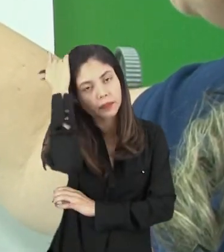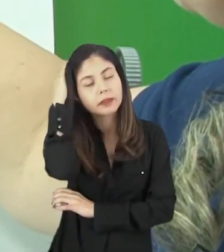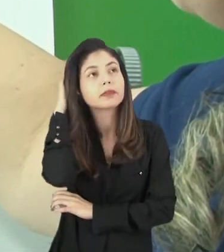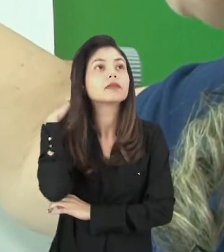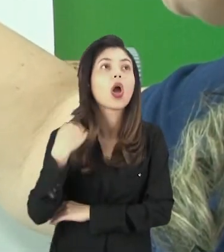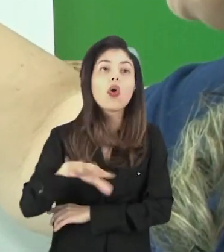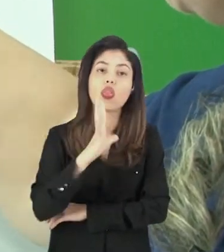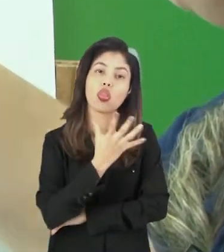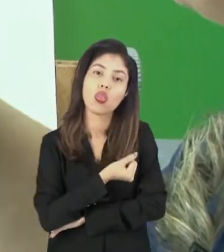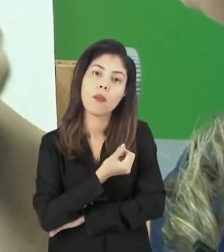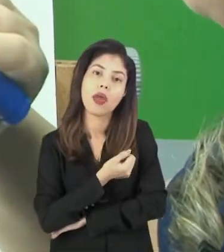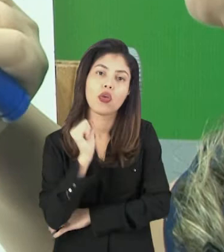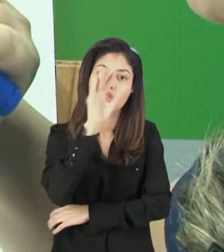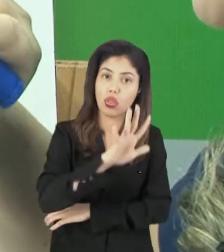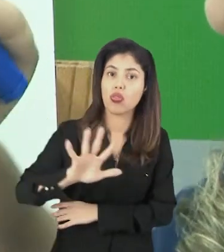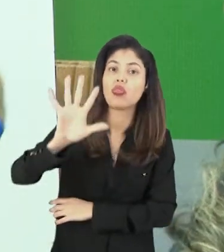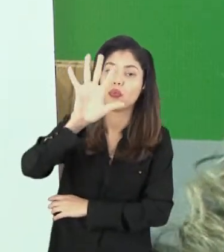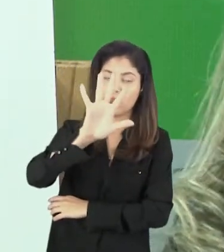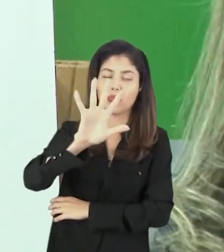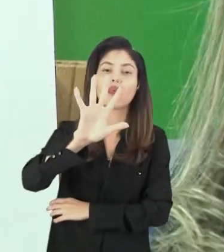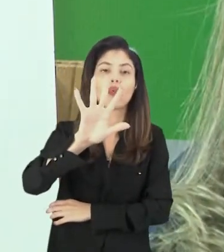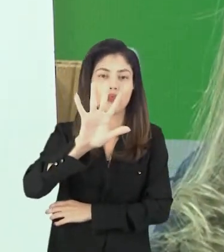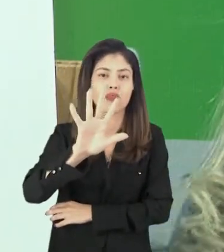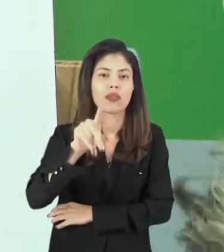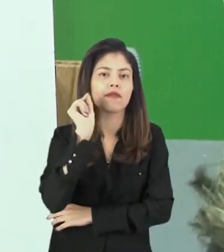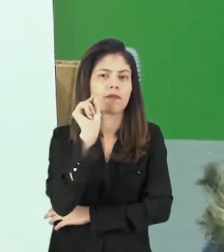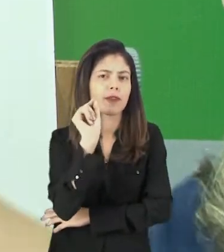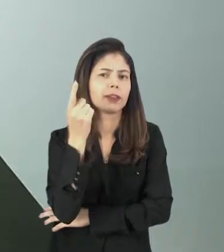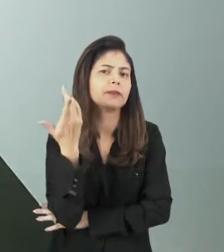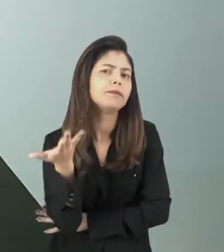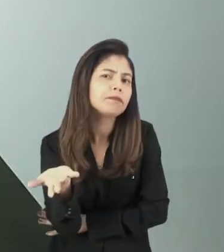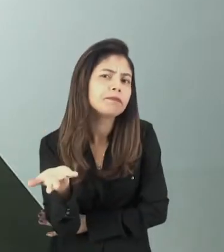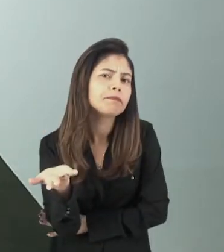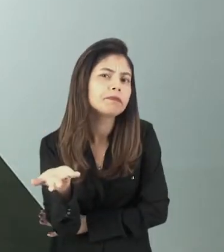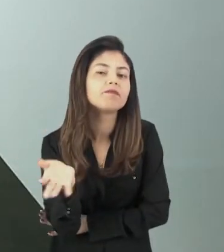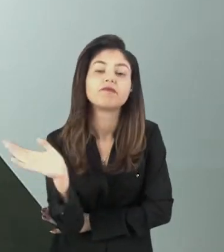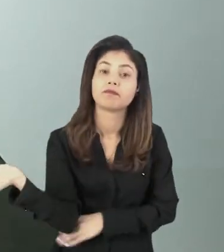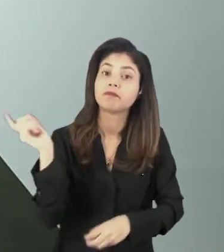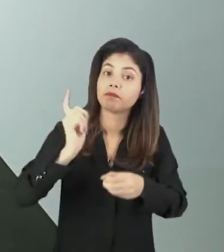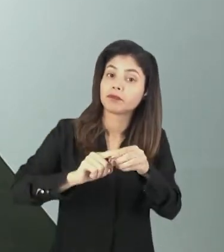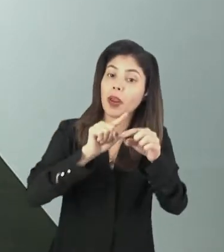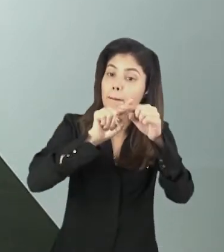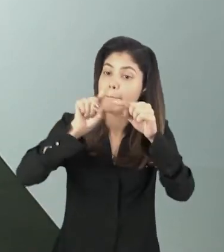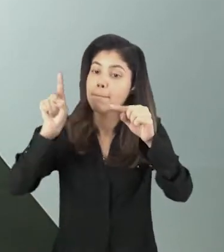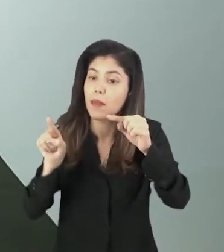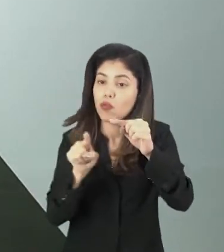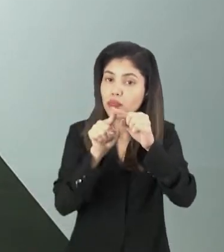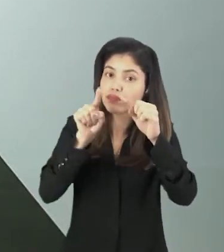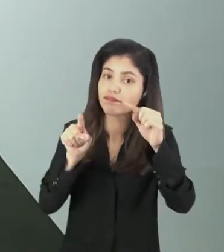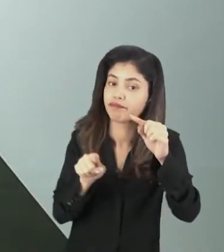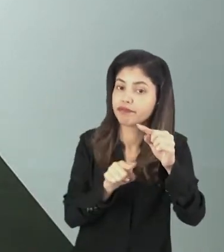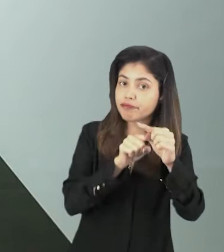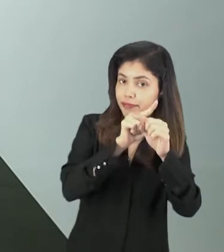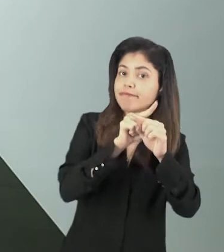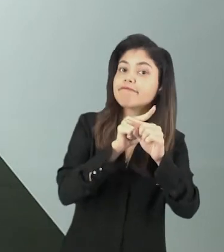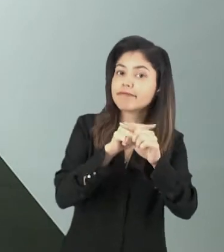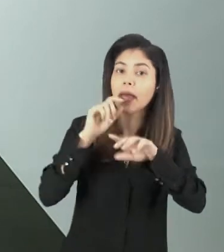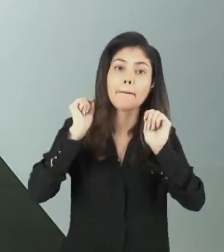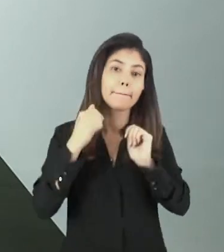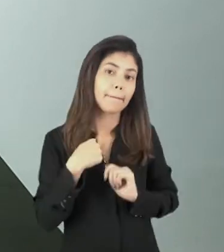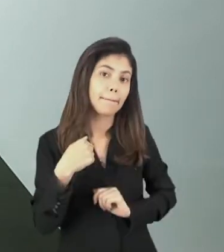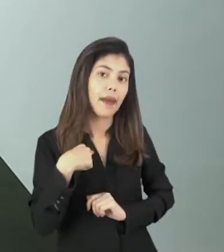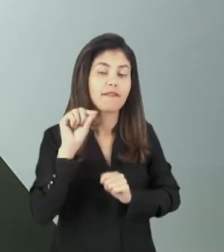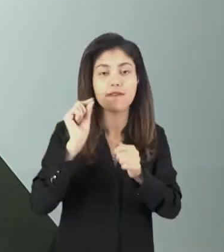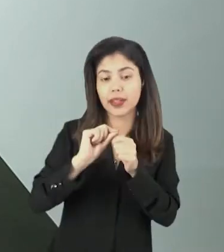é um número inteiro eu vou imaginar que tem uma, então quê que eu vou fazer eu vou correr a, só que para eu fazer